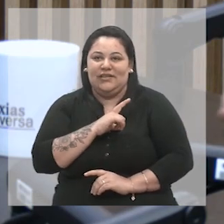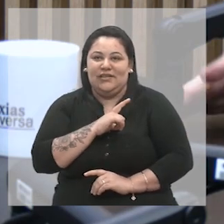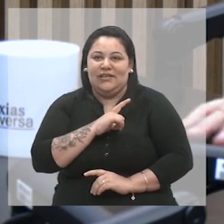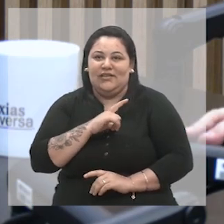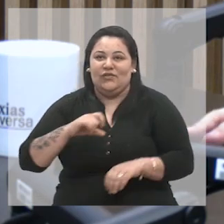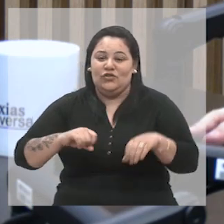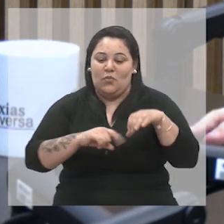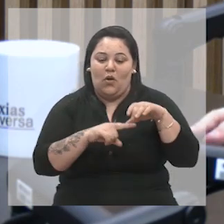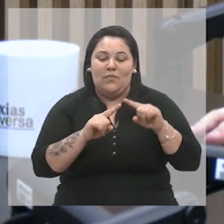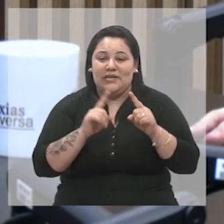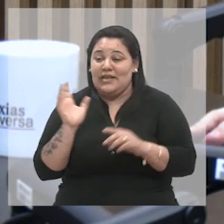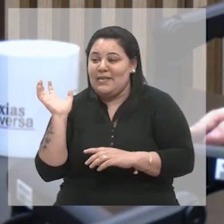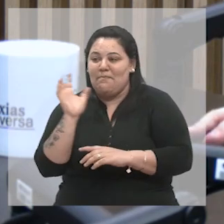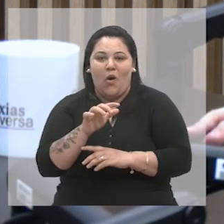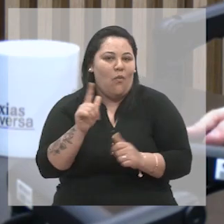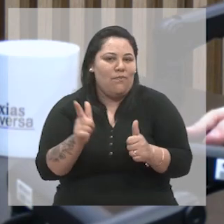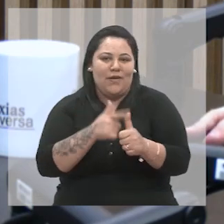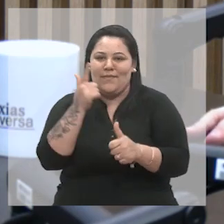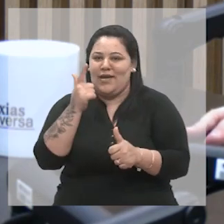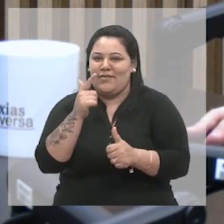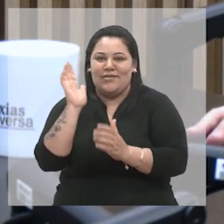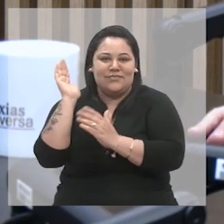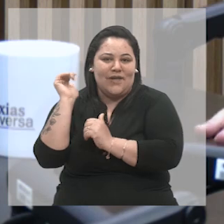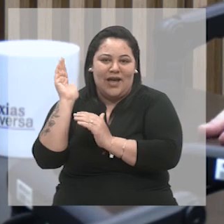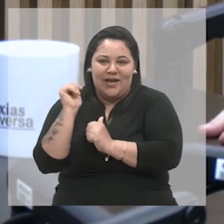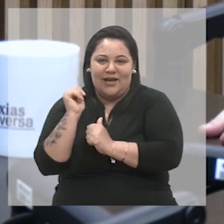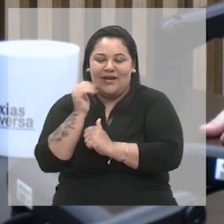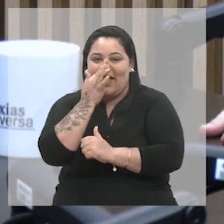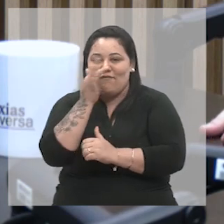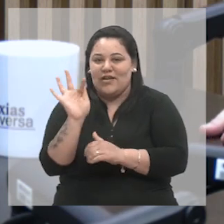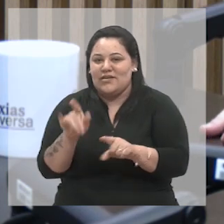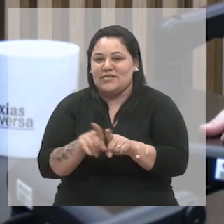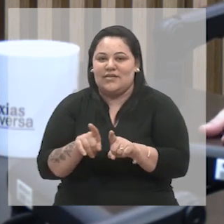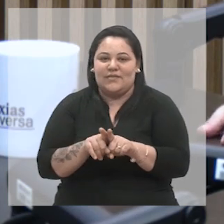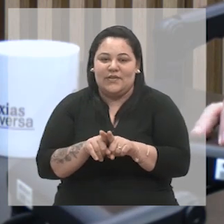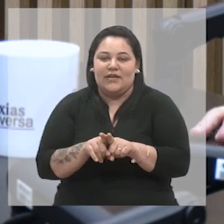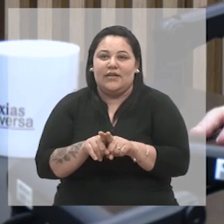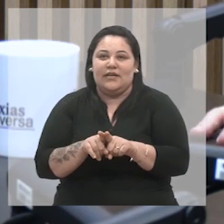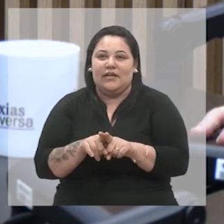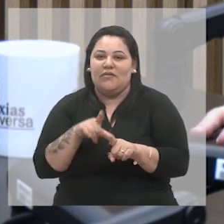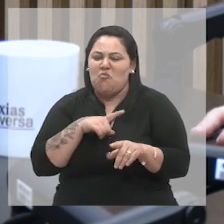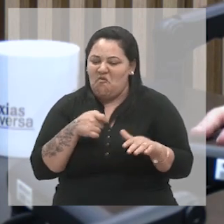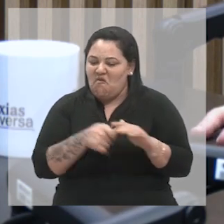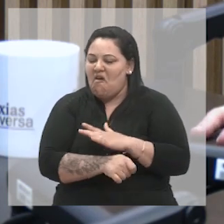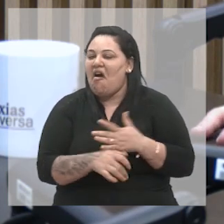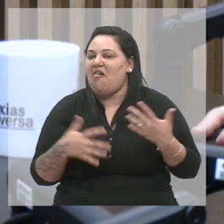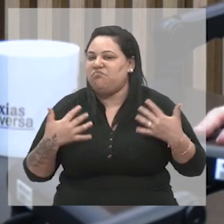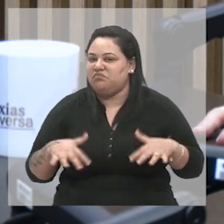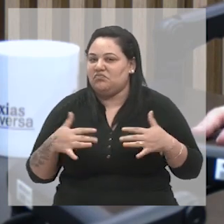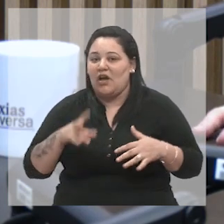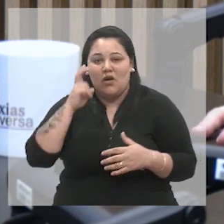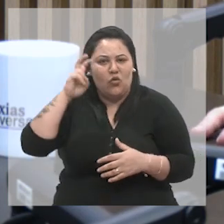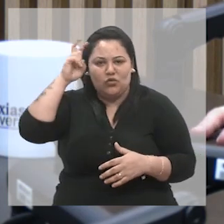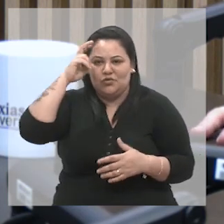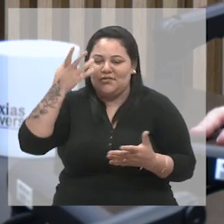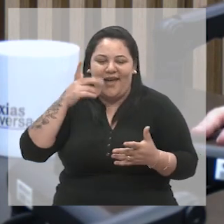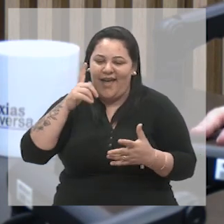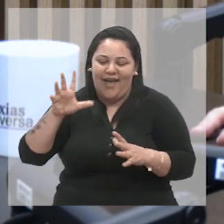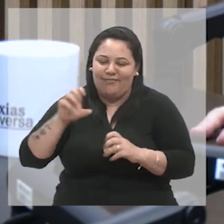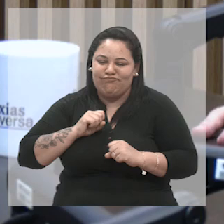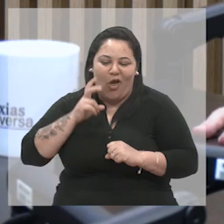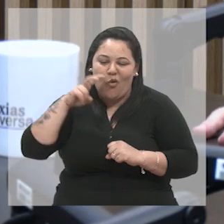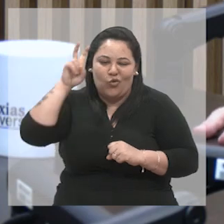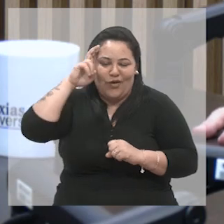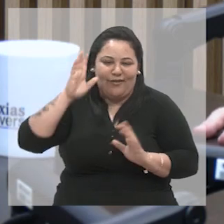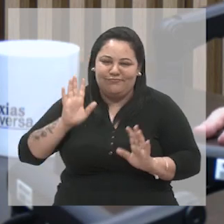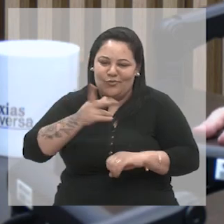handebol é primeira linha, né? E na Espanha, na França, né? Investimento, é cultura, isso é